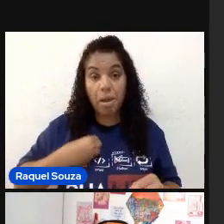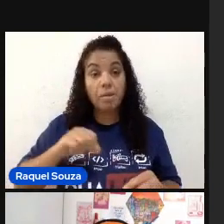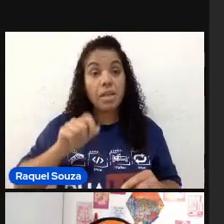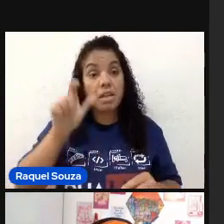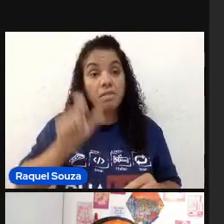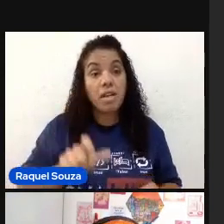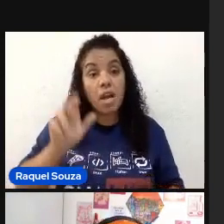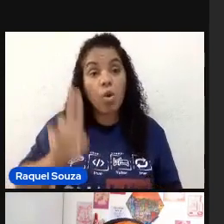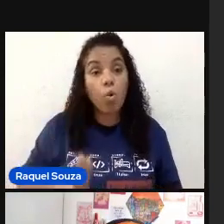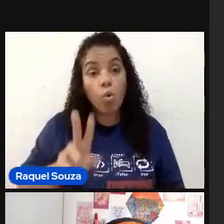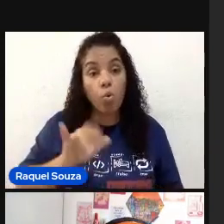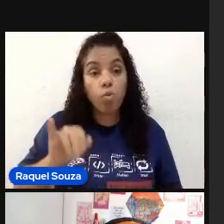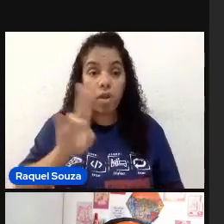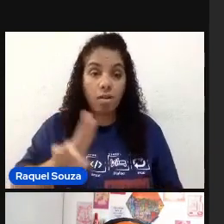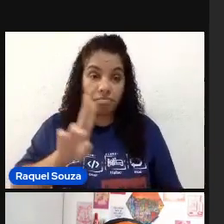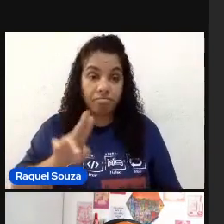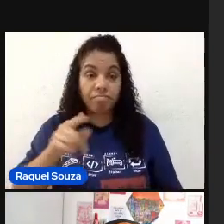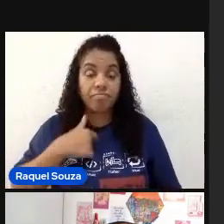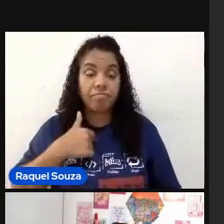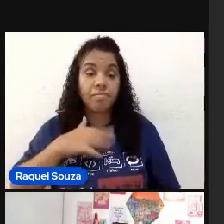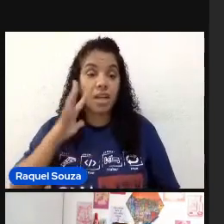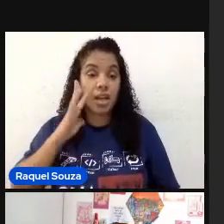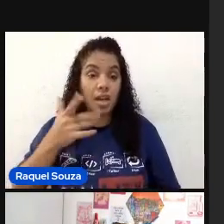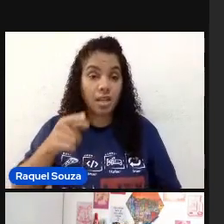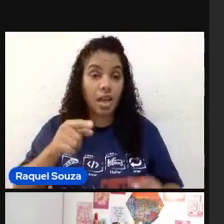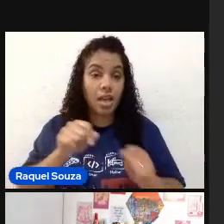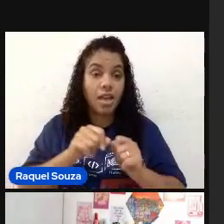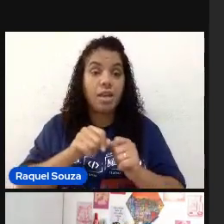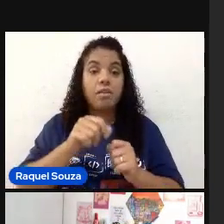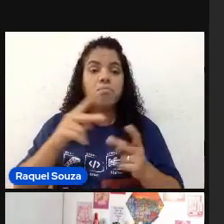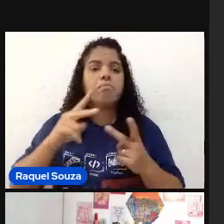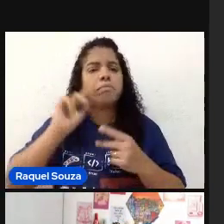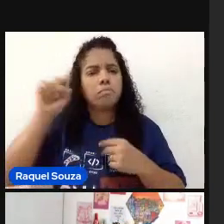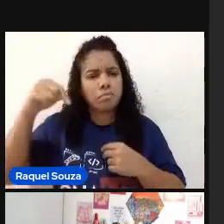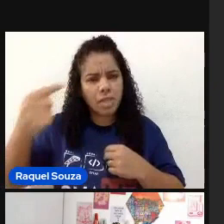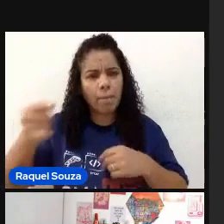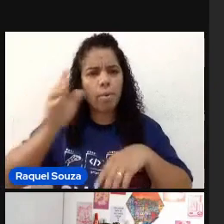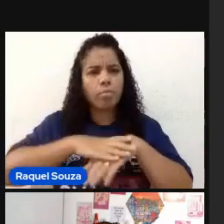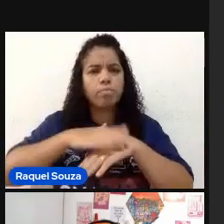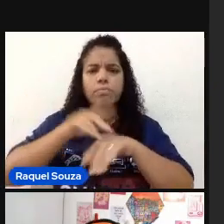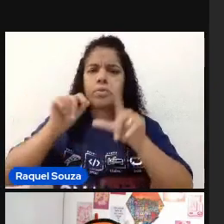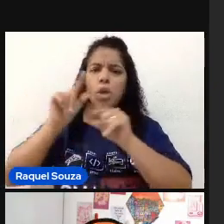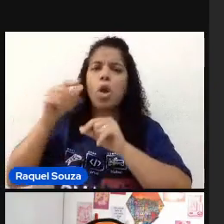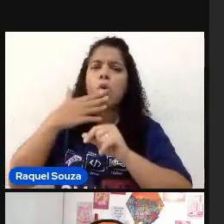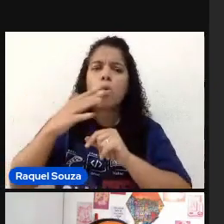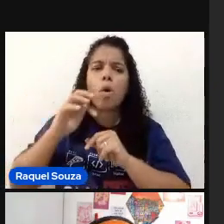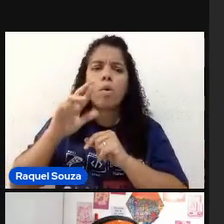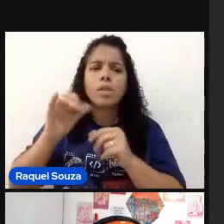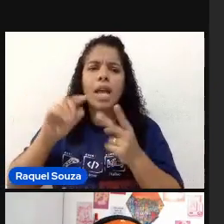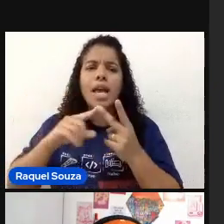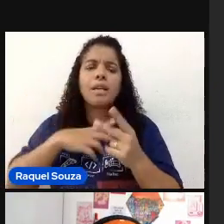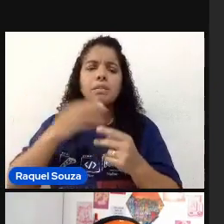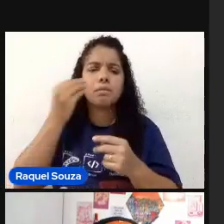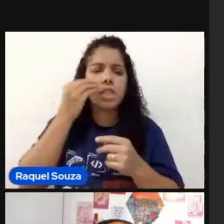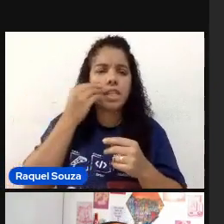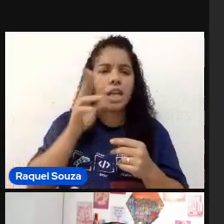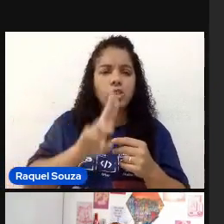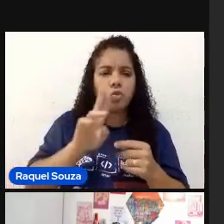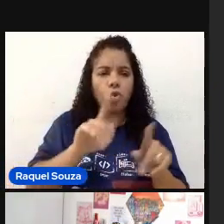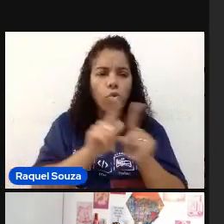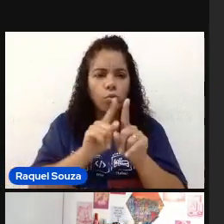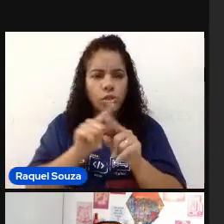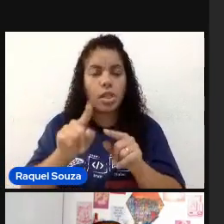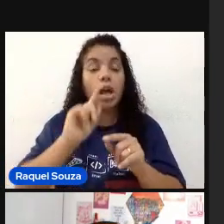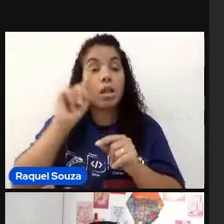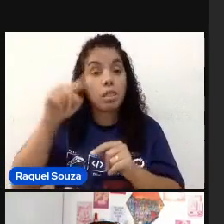usuários que vão utilizar essa minha solução. Após isso, eu preciso eleger quais técnicas de testes eu vou utilizar. Depois